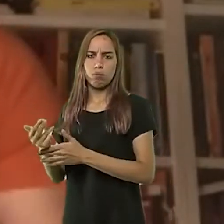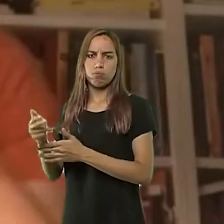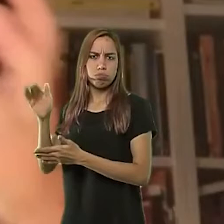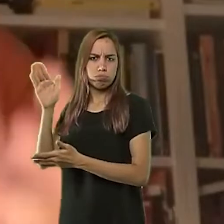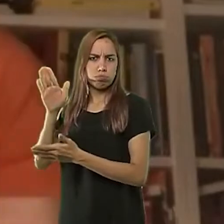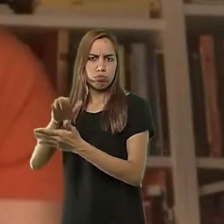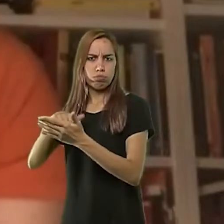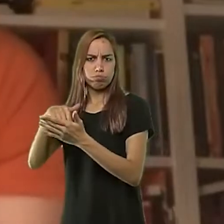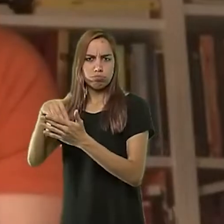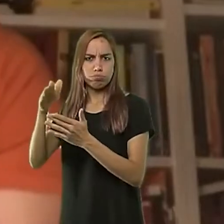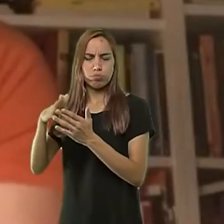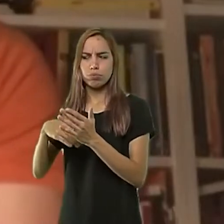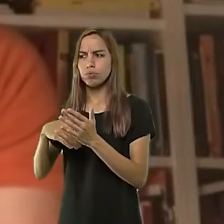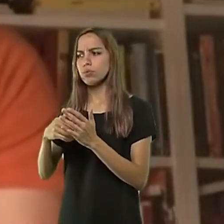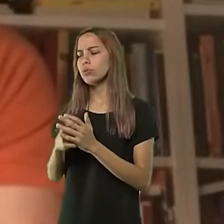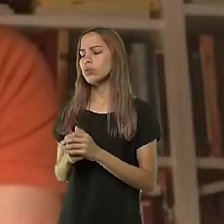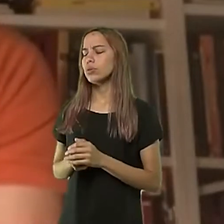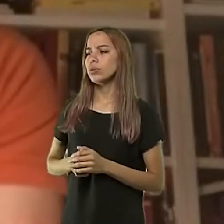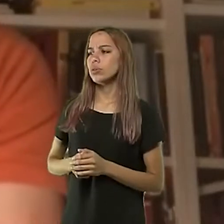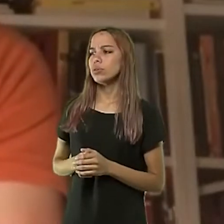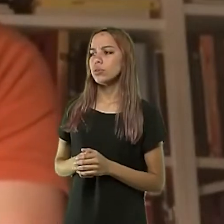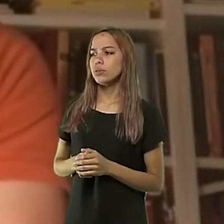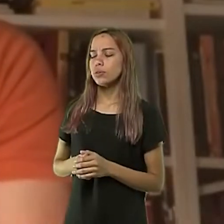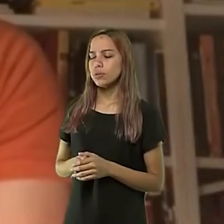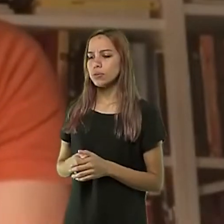é muito iconográfica, que é o Beijo,